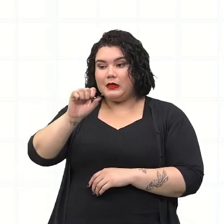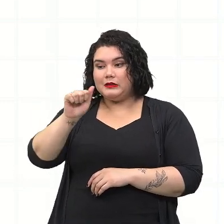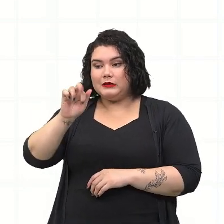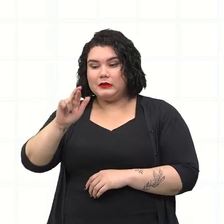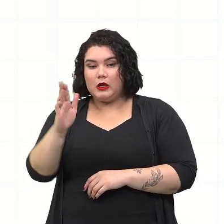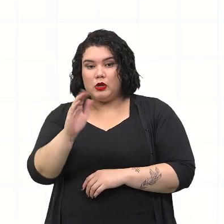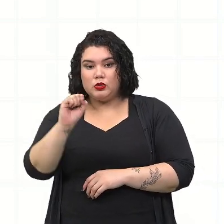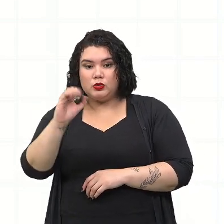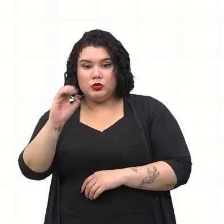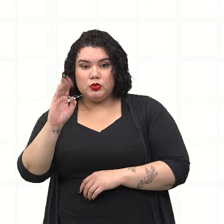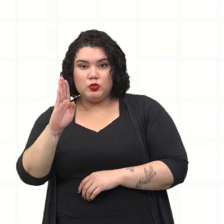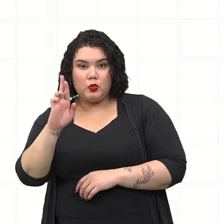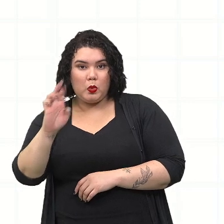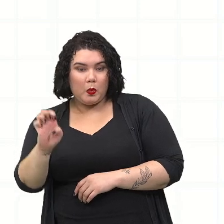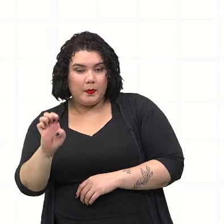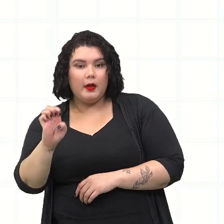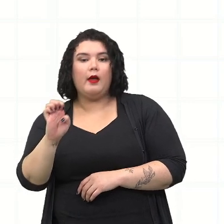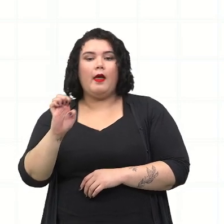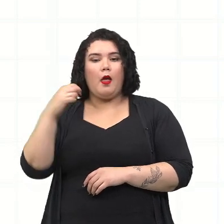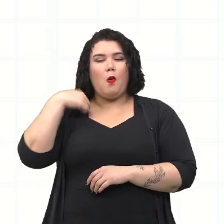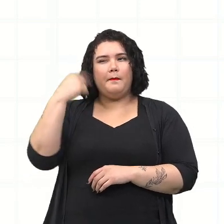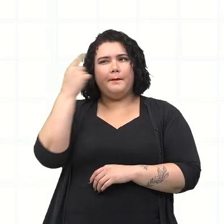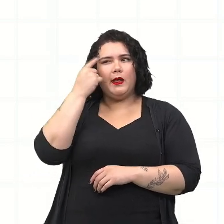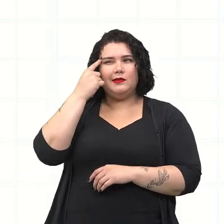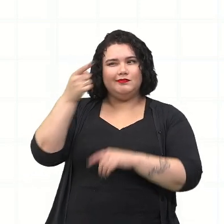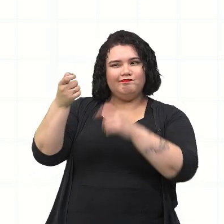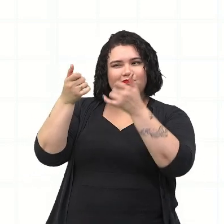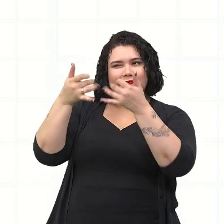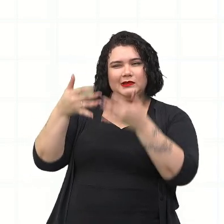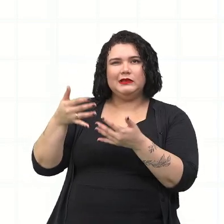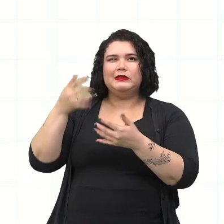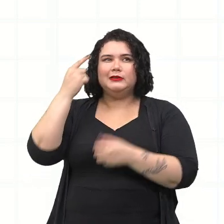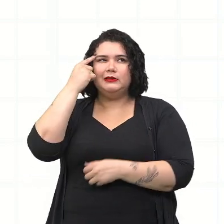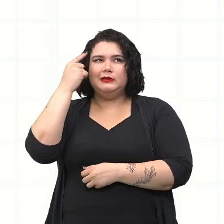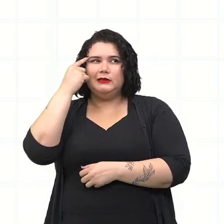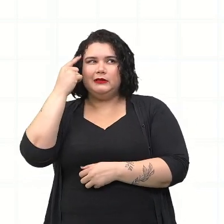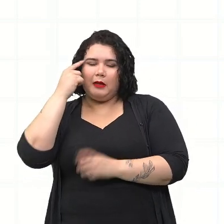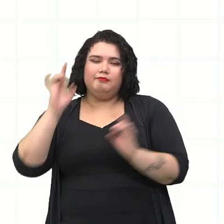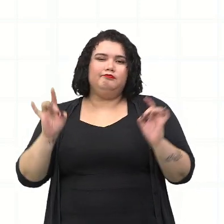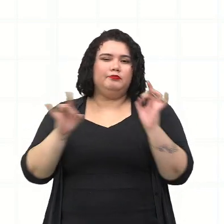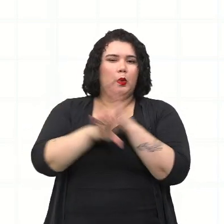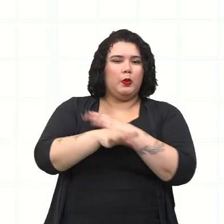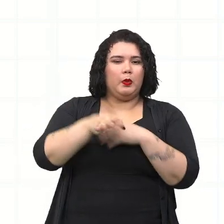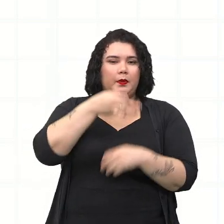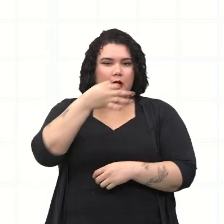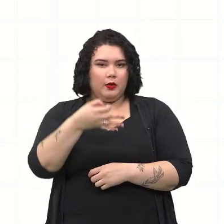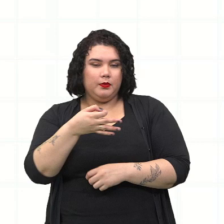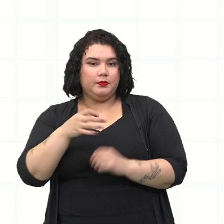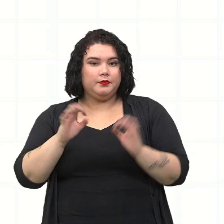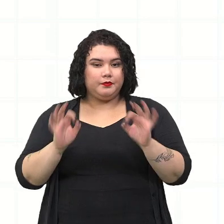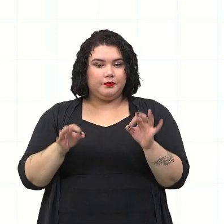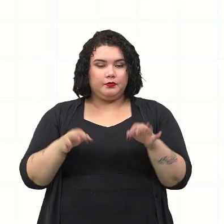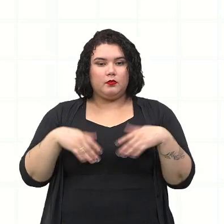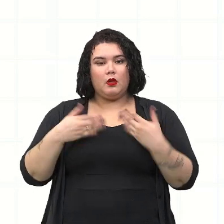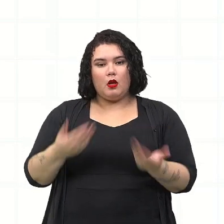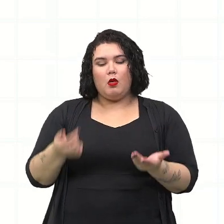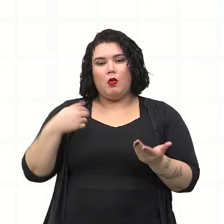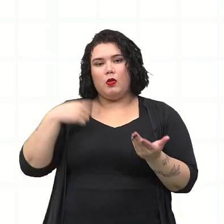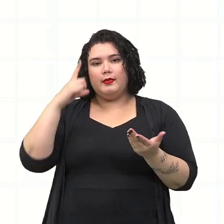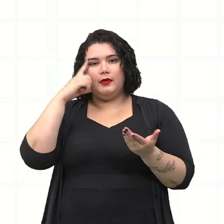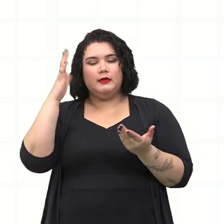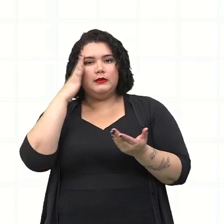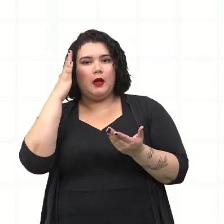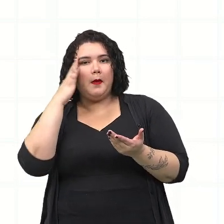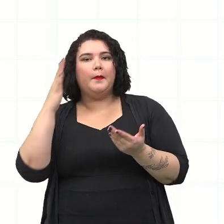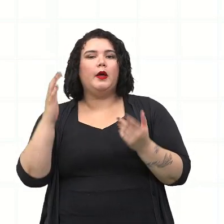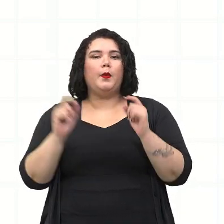você me disse e cheguei a uma conclusão. Modifiquei o sentido do verbo. Se eu pensei em, eu considerei alguém para